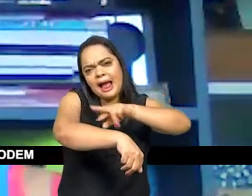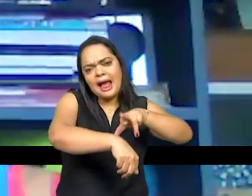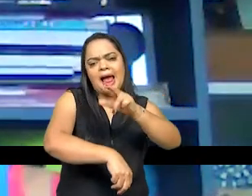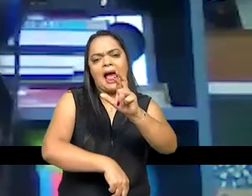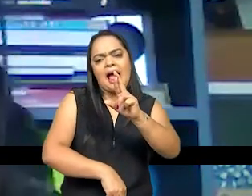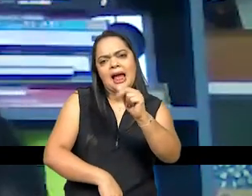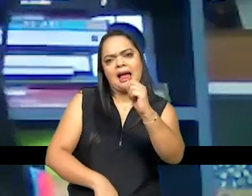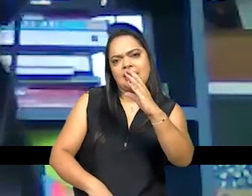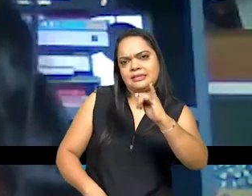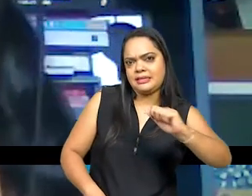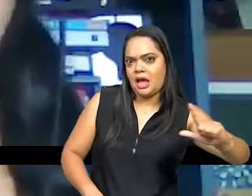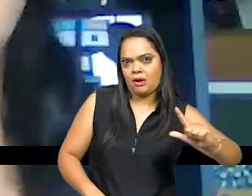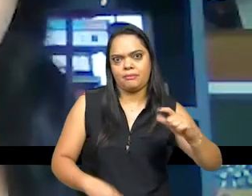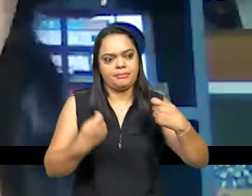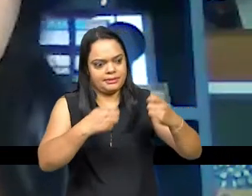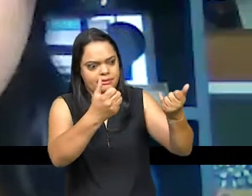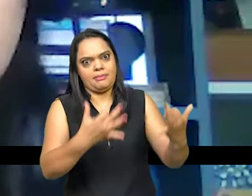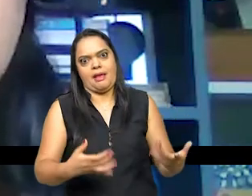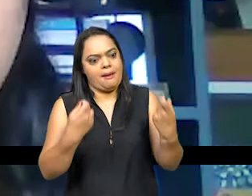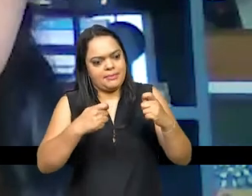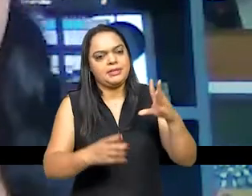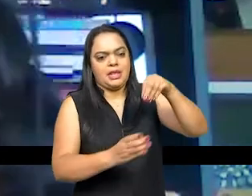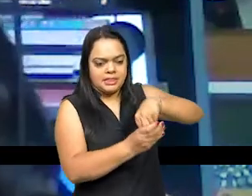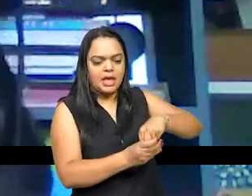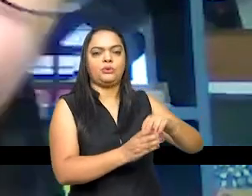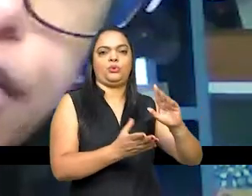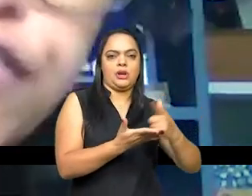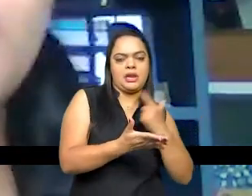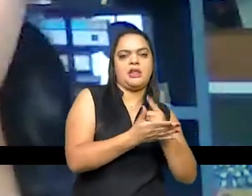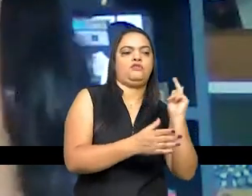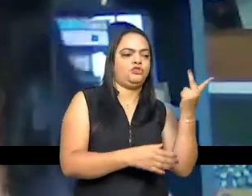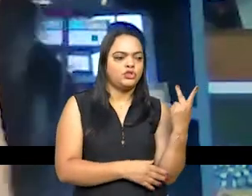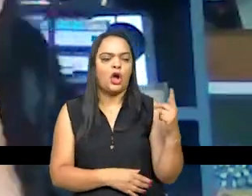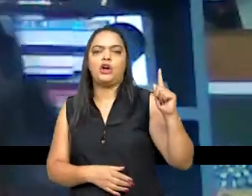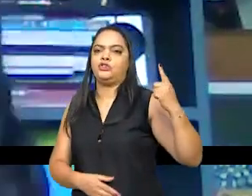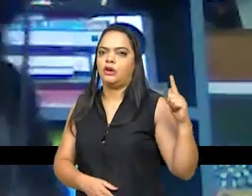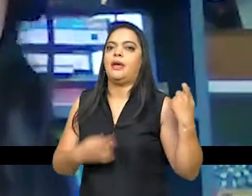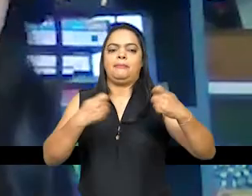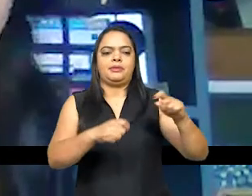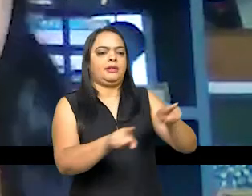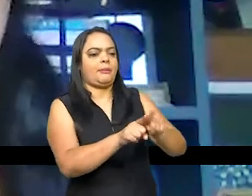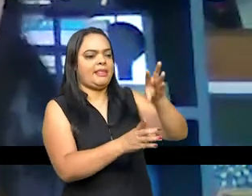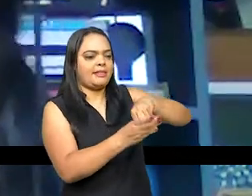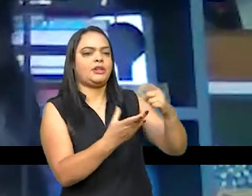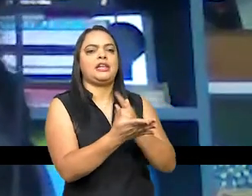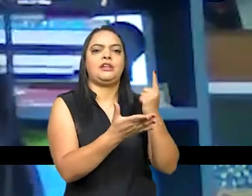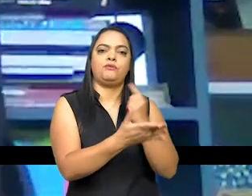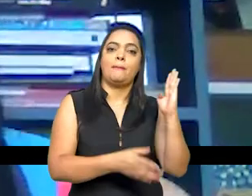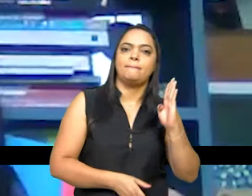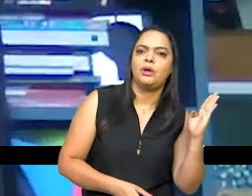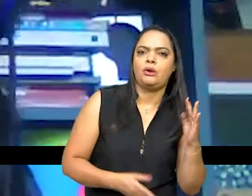eles não podem não tratar, por favor. Tem que estar no livro de história? Tem. Na geografia? Tem. Mas tem que estar no livro de biologia. Não